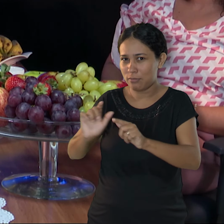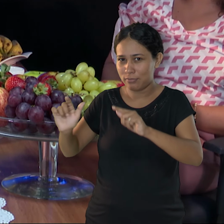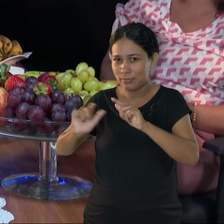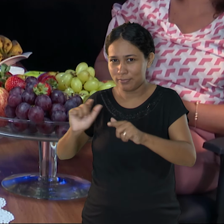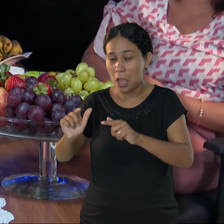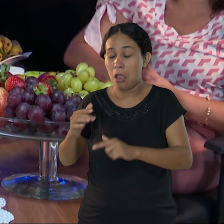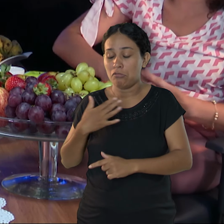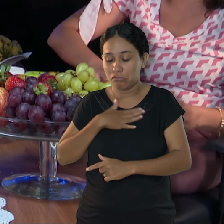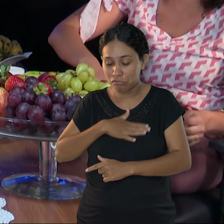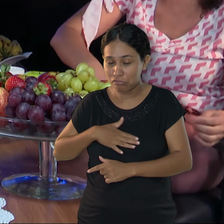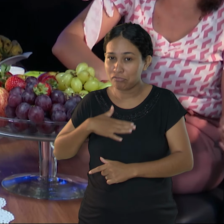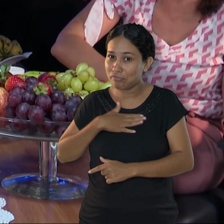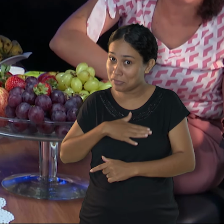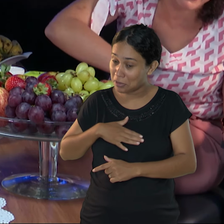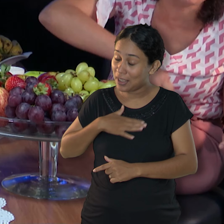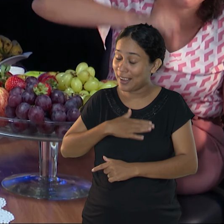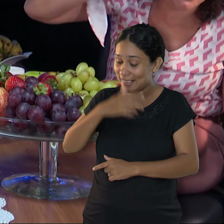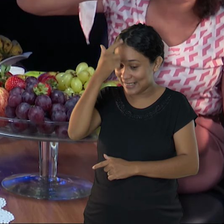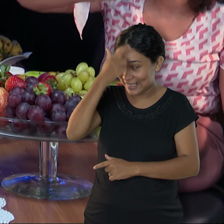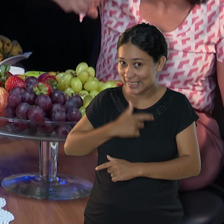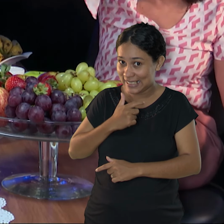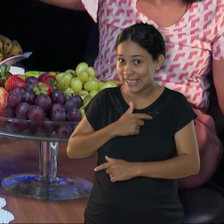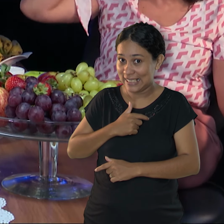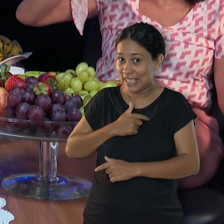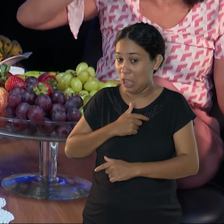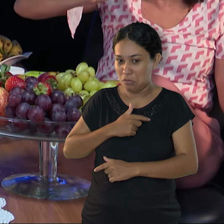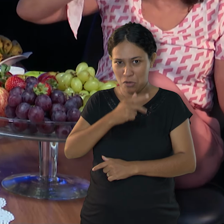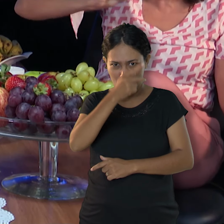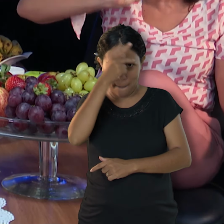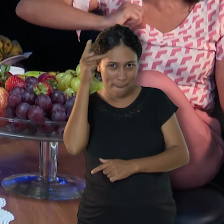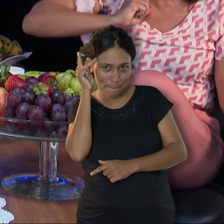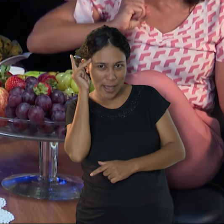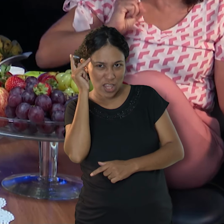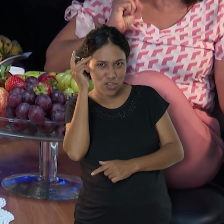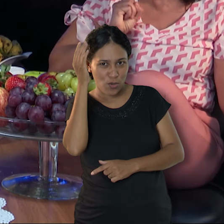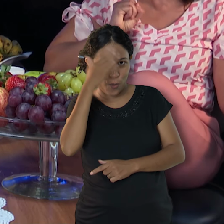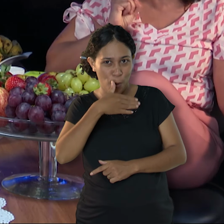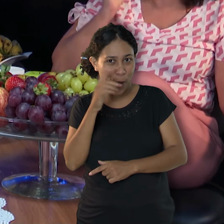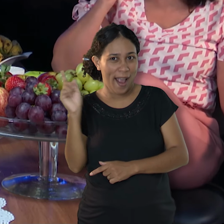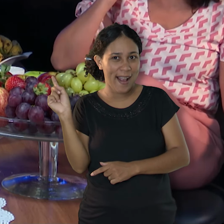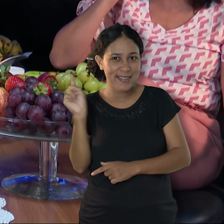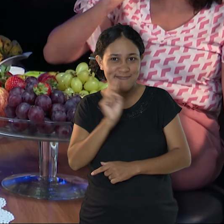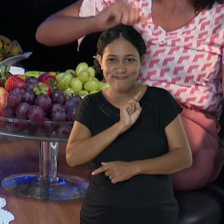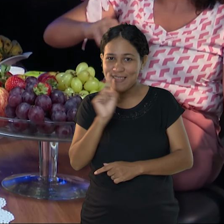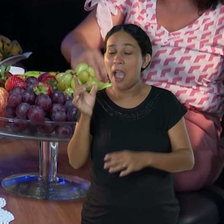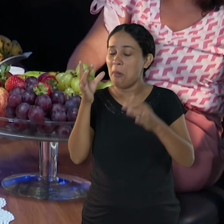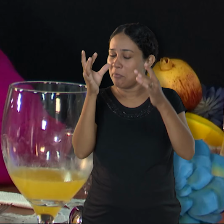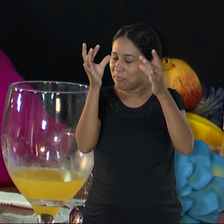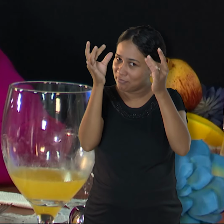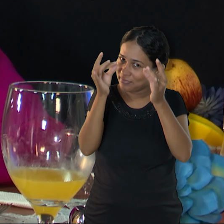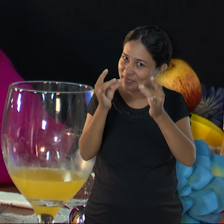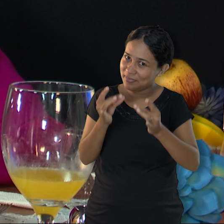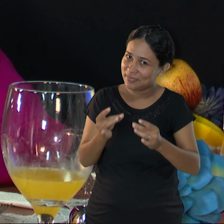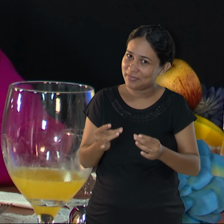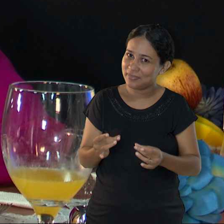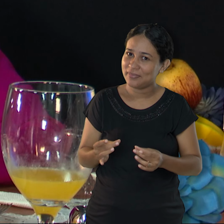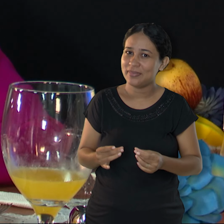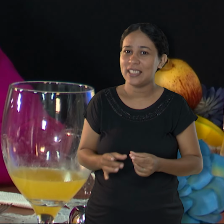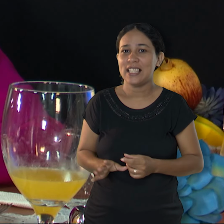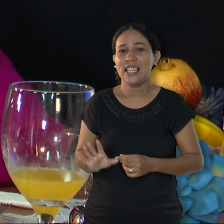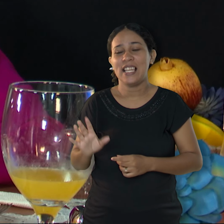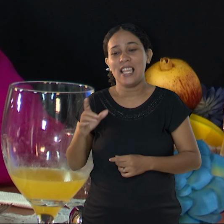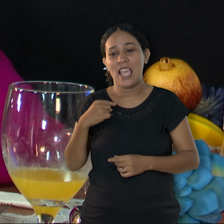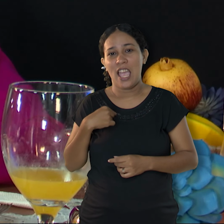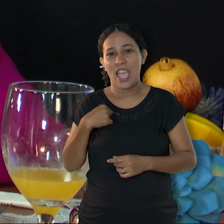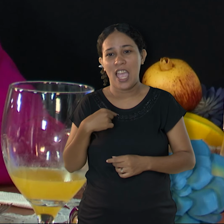eles sabem que eu não sou Loura Mar. Mas se bem que ela quer desmistificar isso, tá, gente? eu já assumi. Se formar no